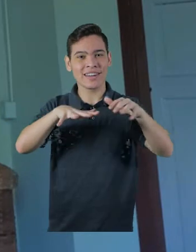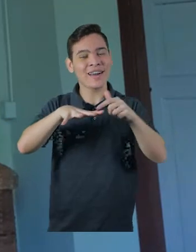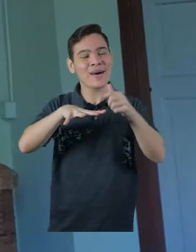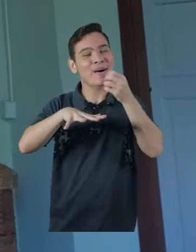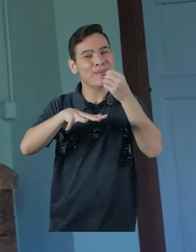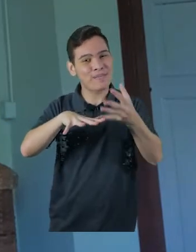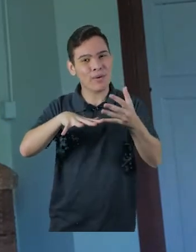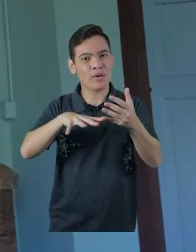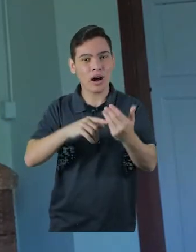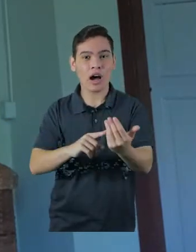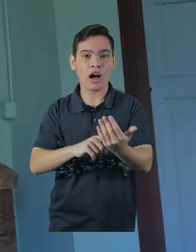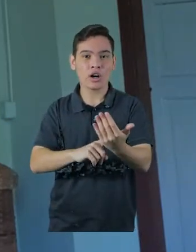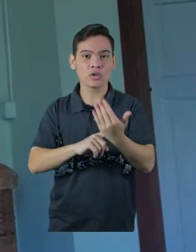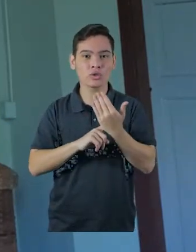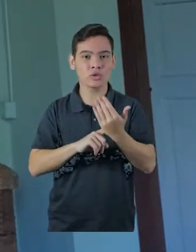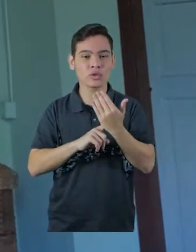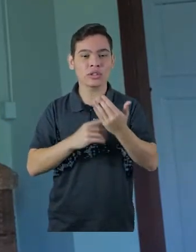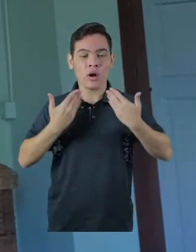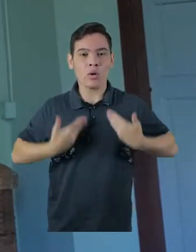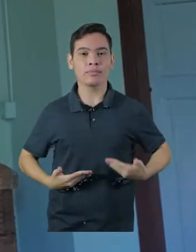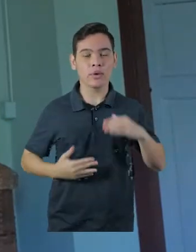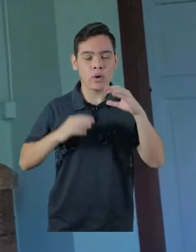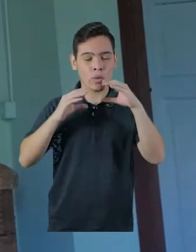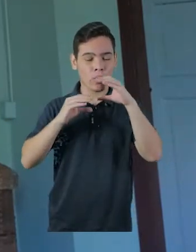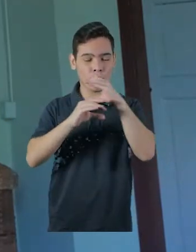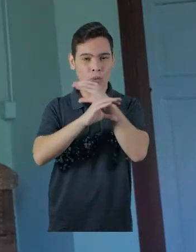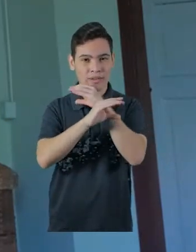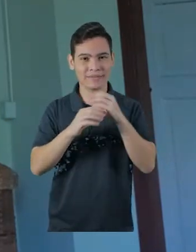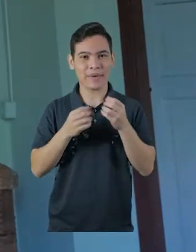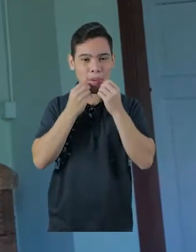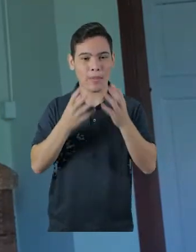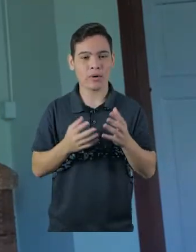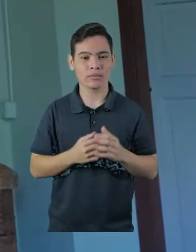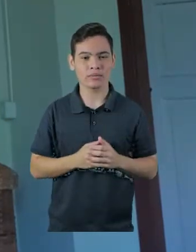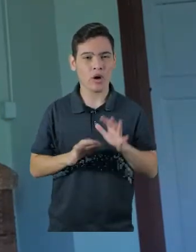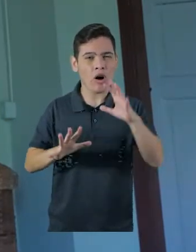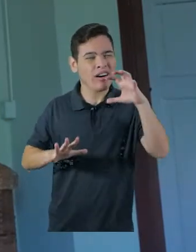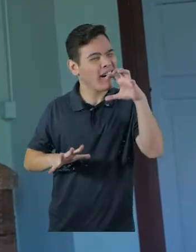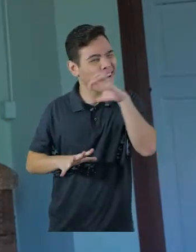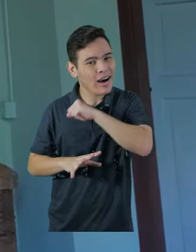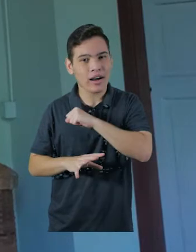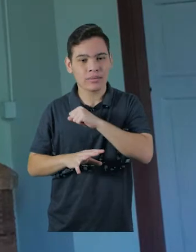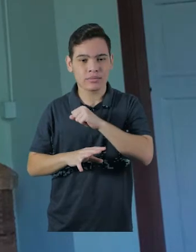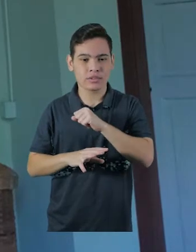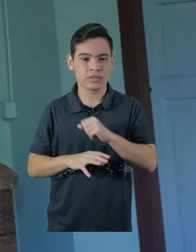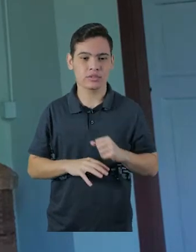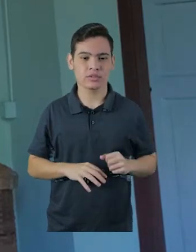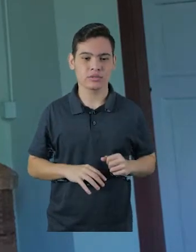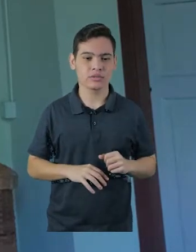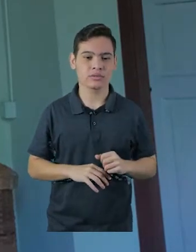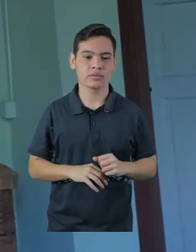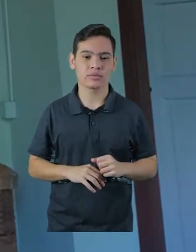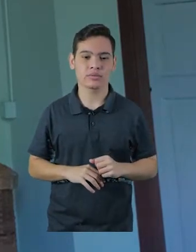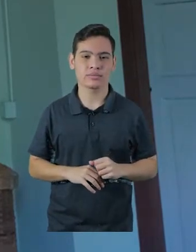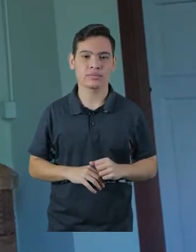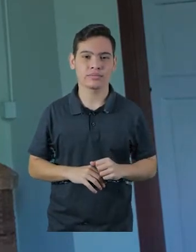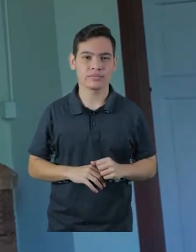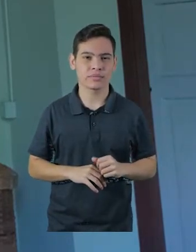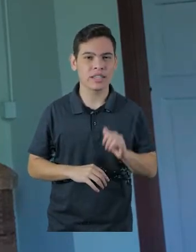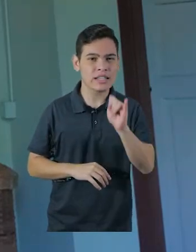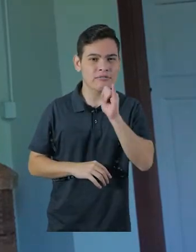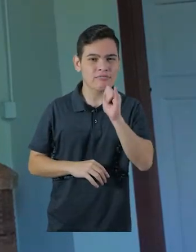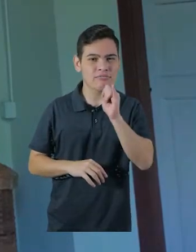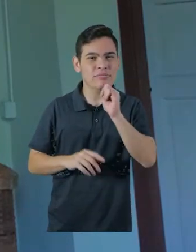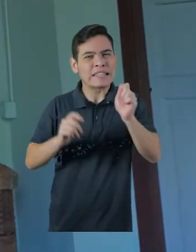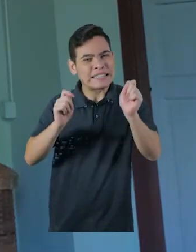uma prática muito gostosa, é um ótimo aquecimento. Eu vou fazer bem resumidamente, bem rápido, daria para a gente ficar